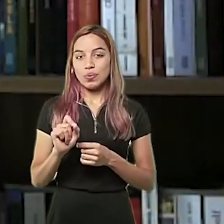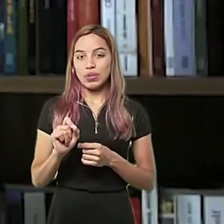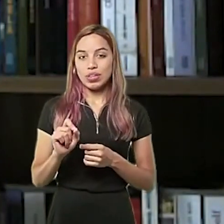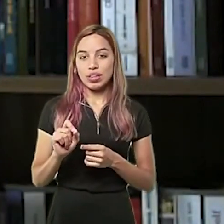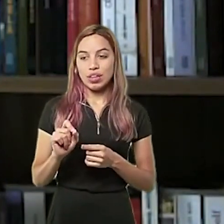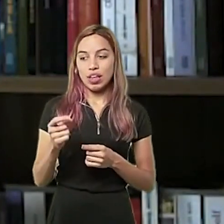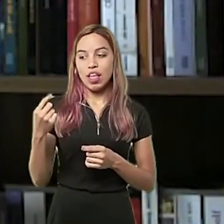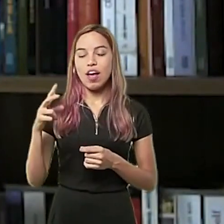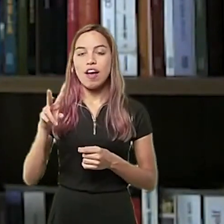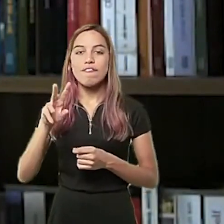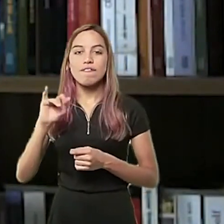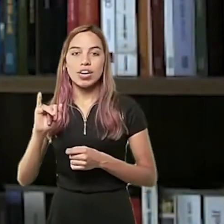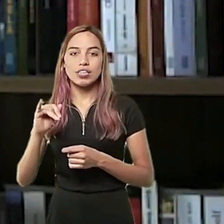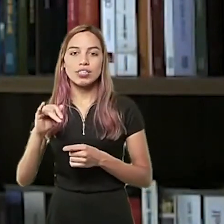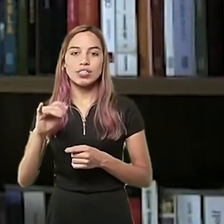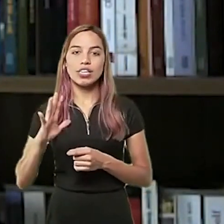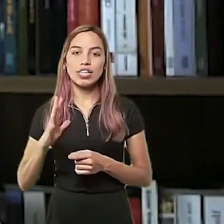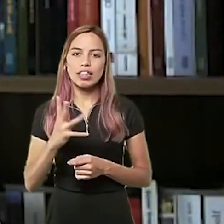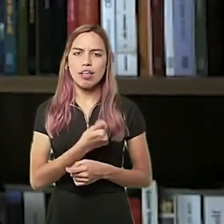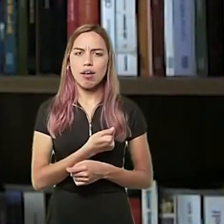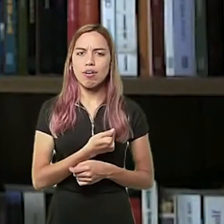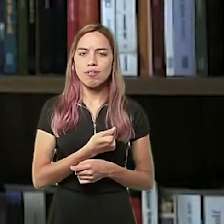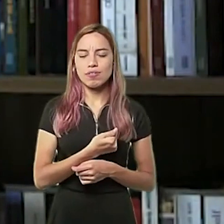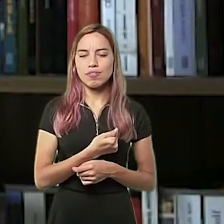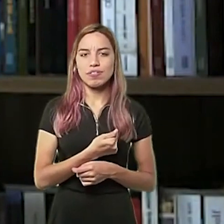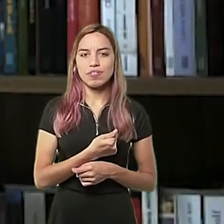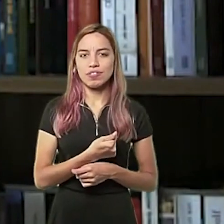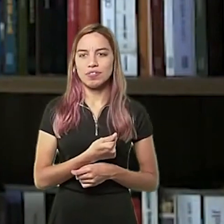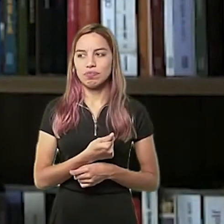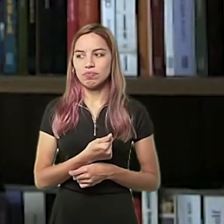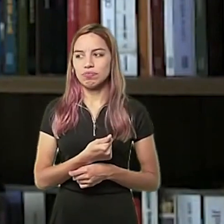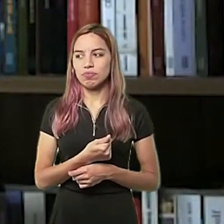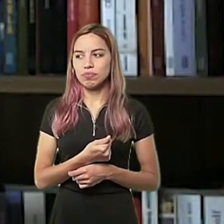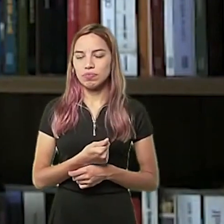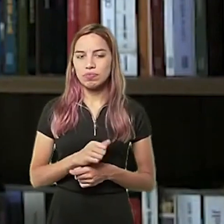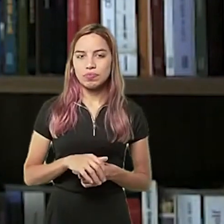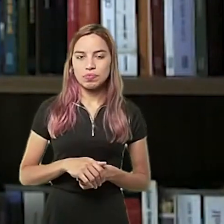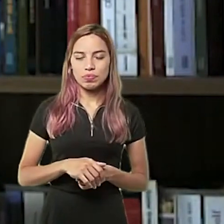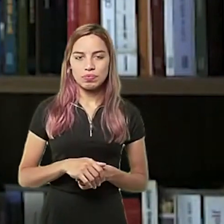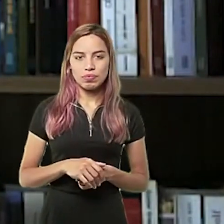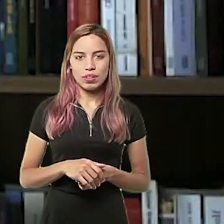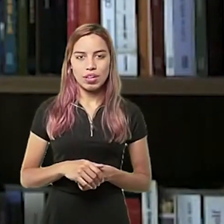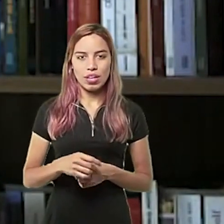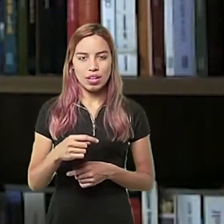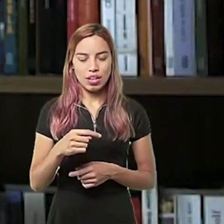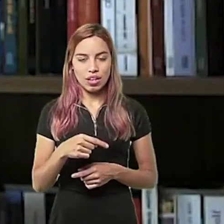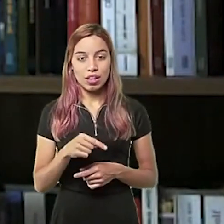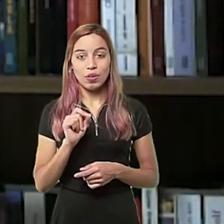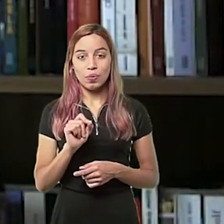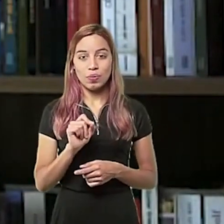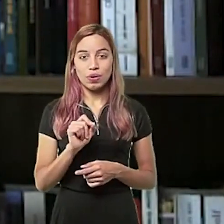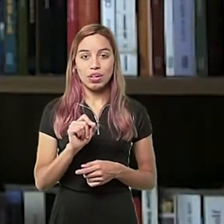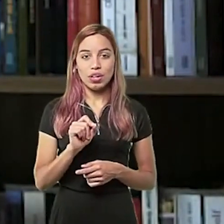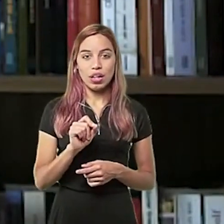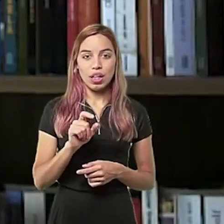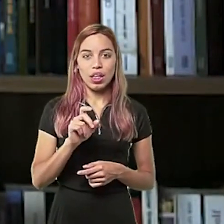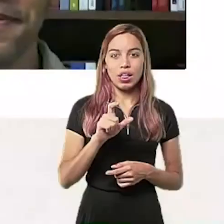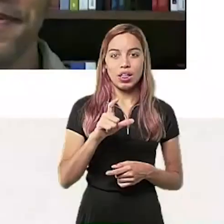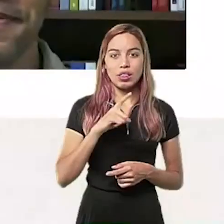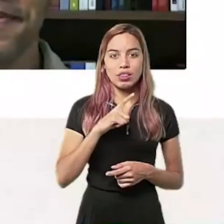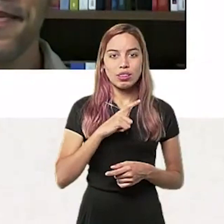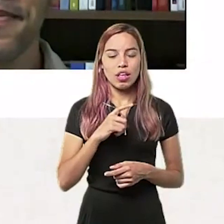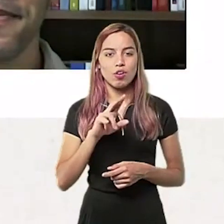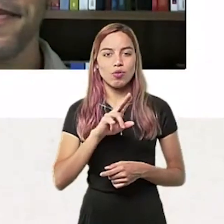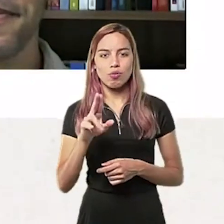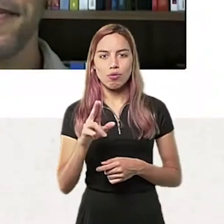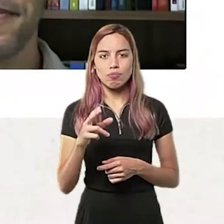lugares diferentes, ao longo dos 12 contos de Doramal Odisseia. É incrível. E